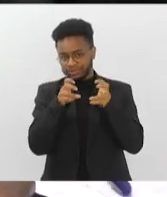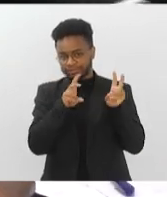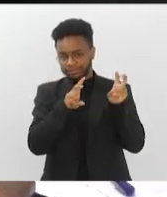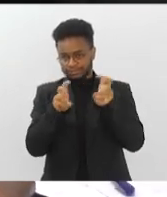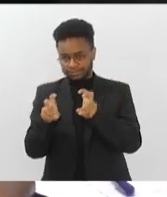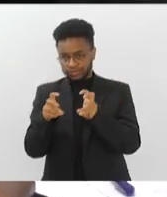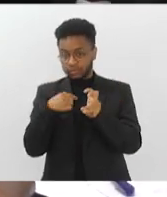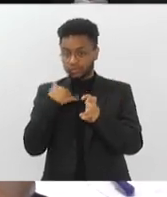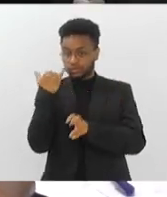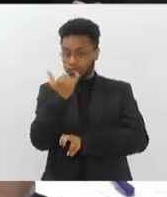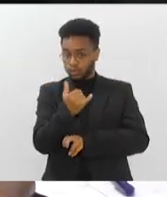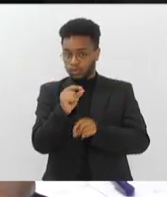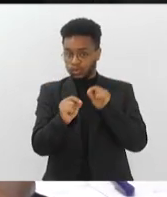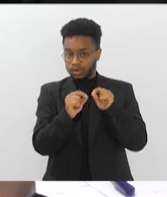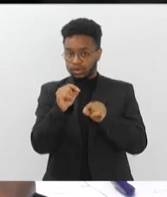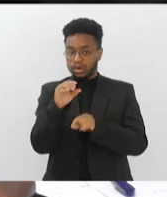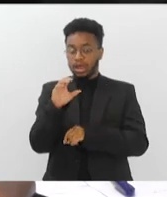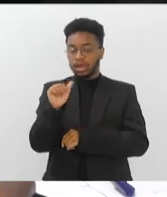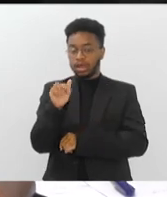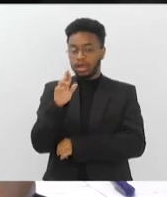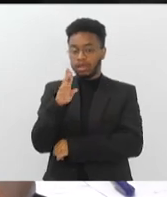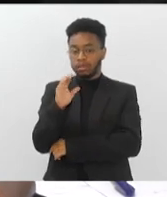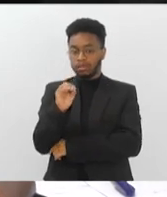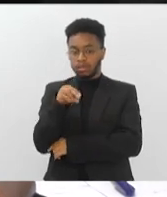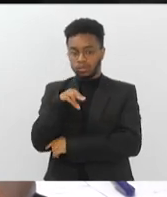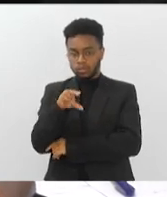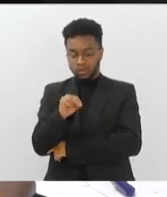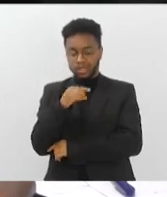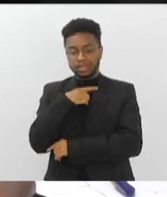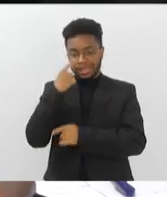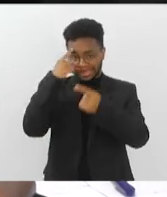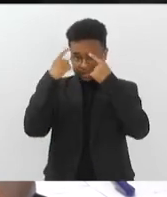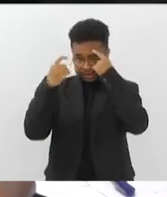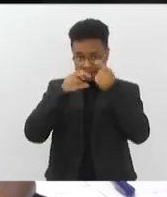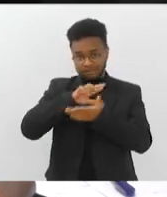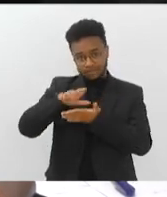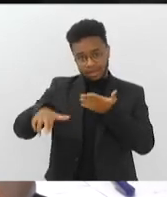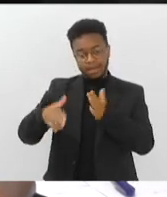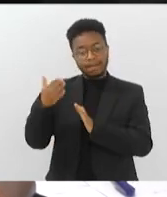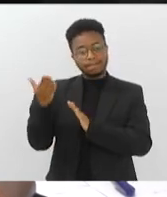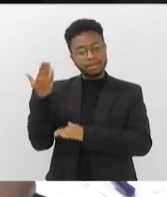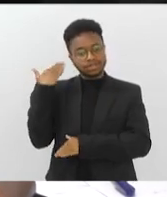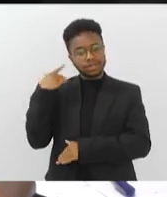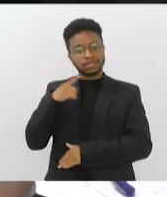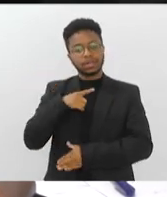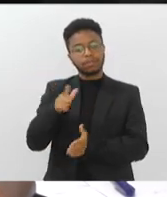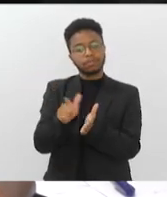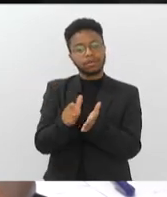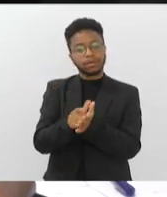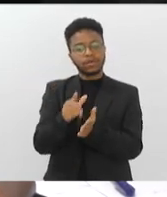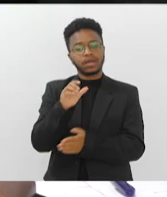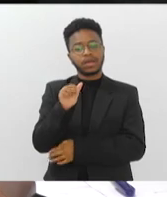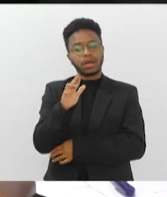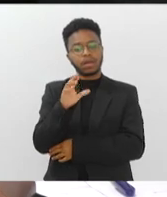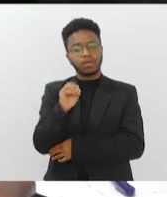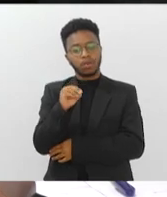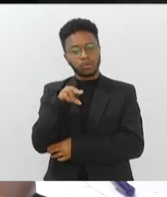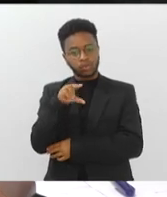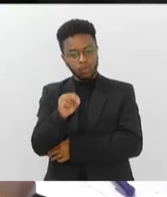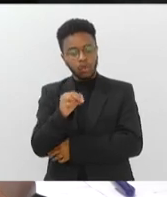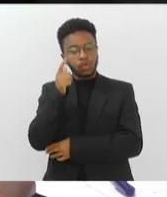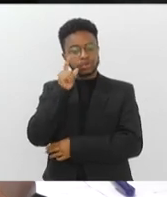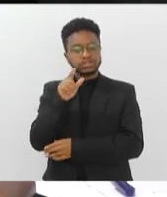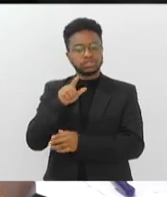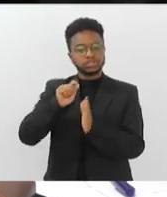Deixa eu lhe dizer, o carbono ele tem múltipla ideia. No passado havia o papel carbono, que você escrevia aqui e fazia a